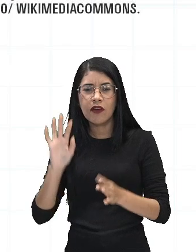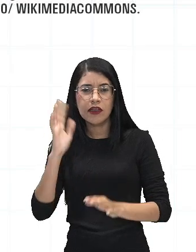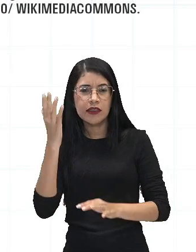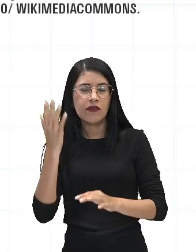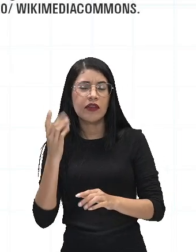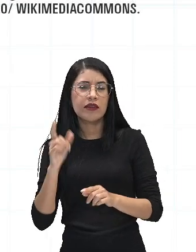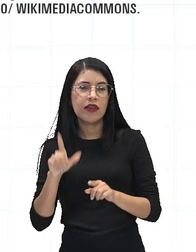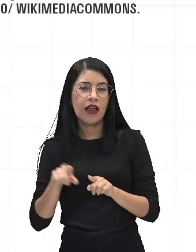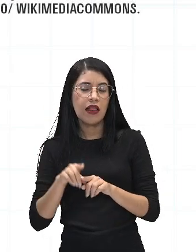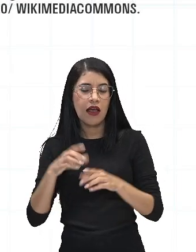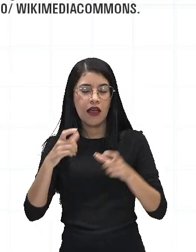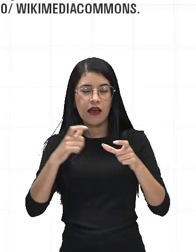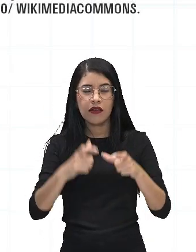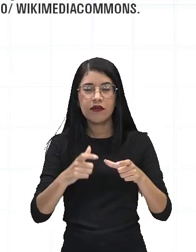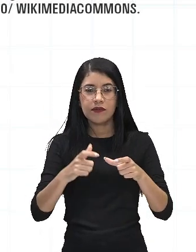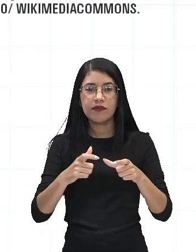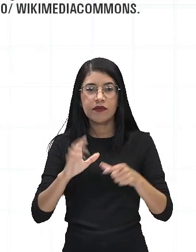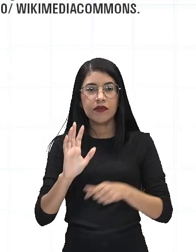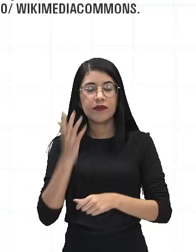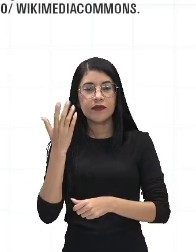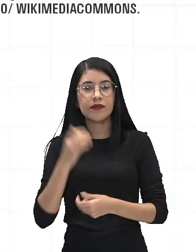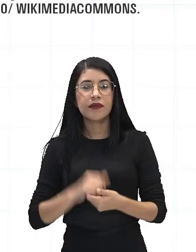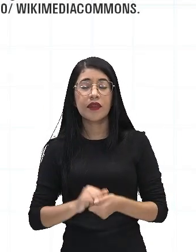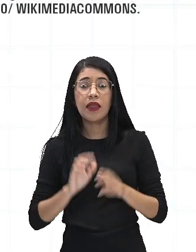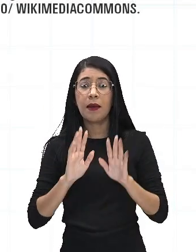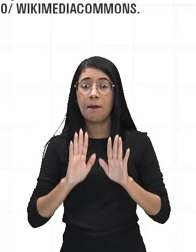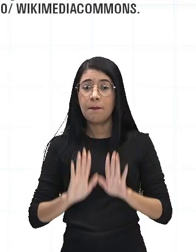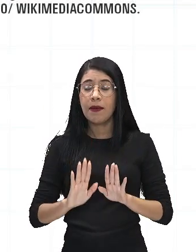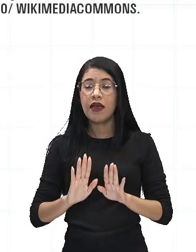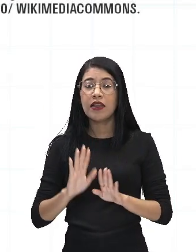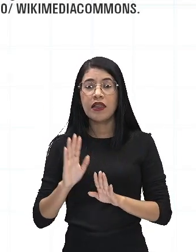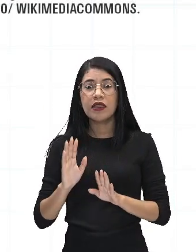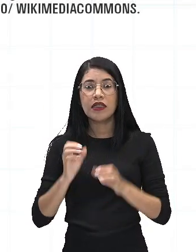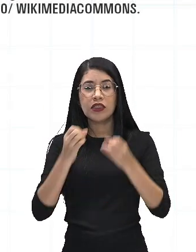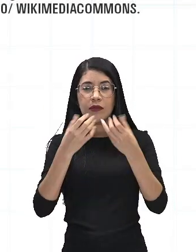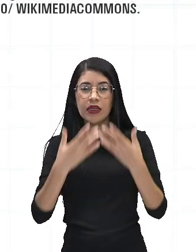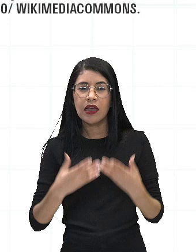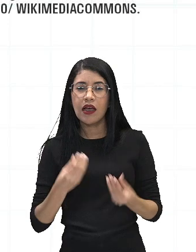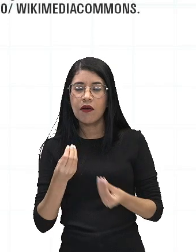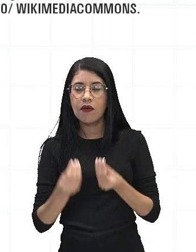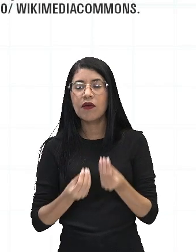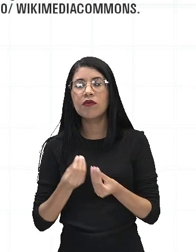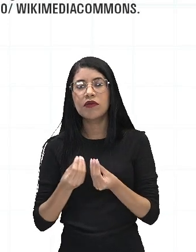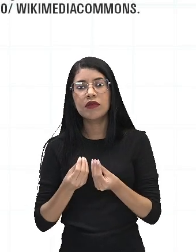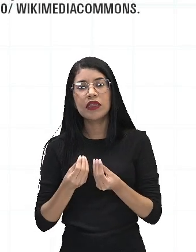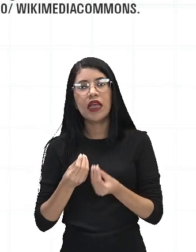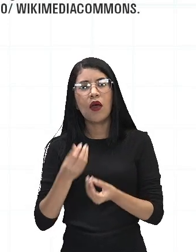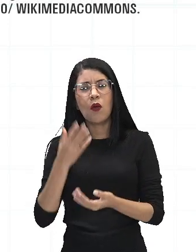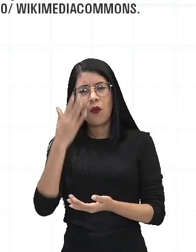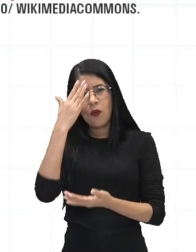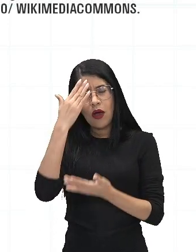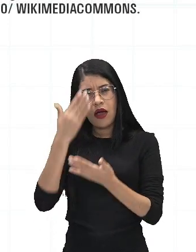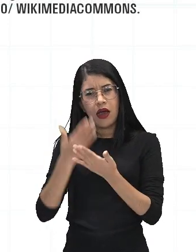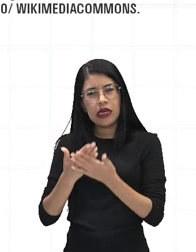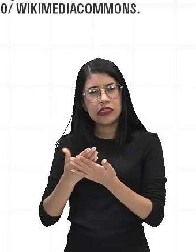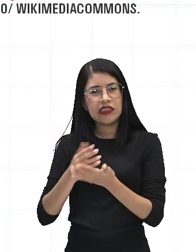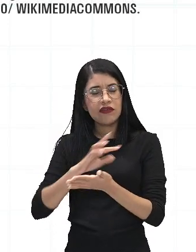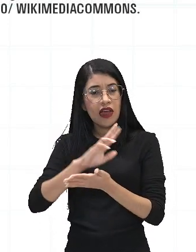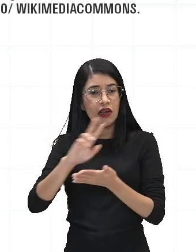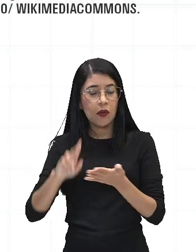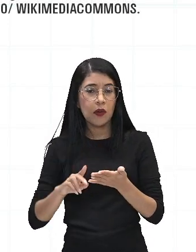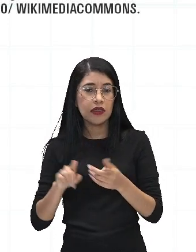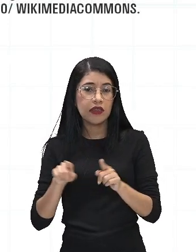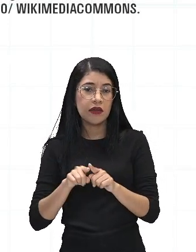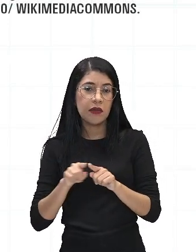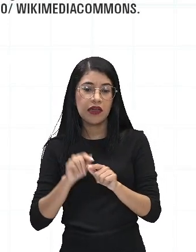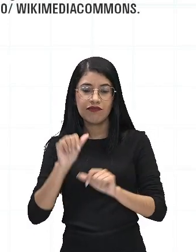No entanto, a única explicação possível desafia tudo o que Eric acredita, até mesmo